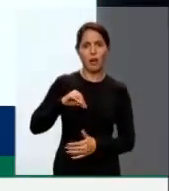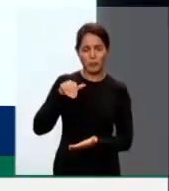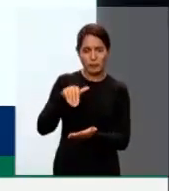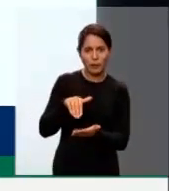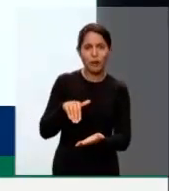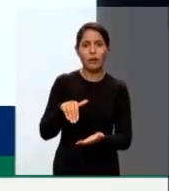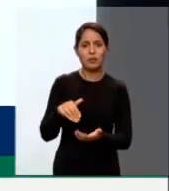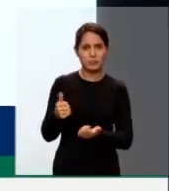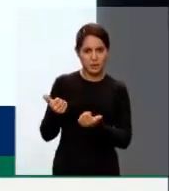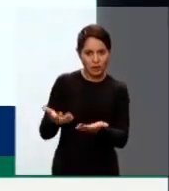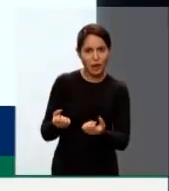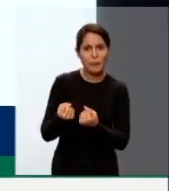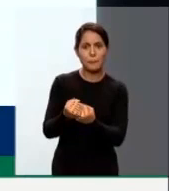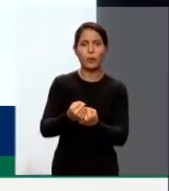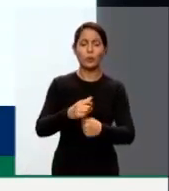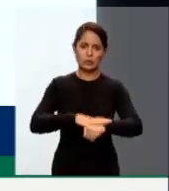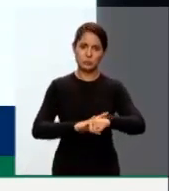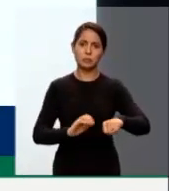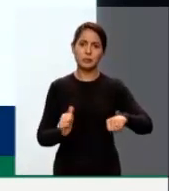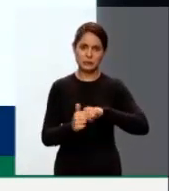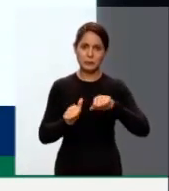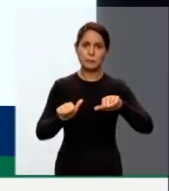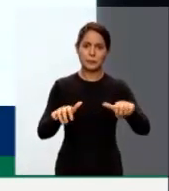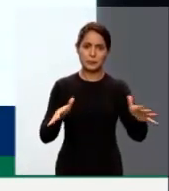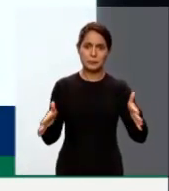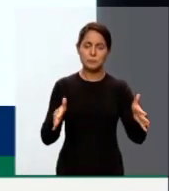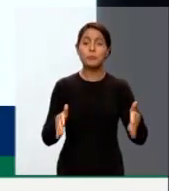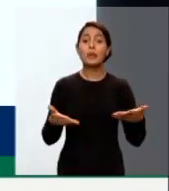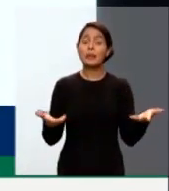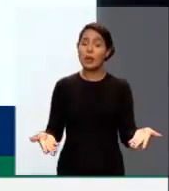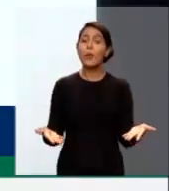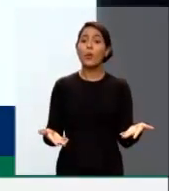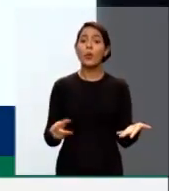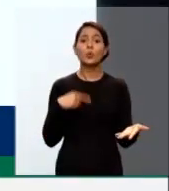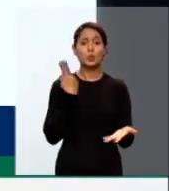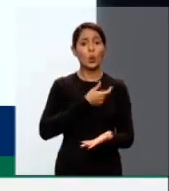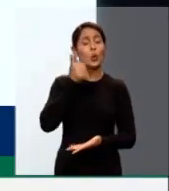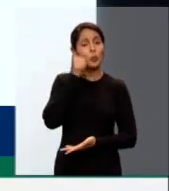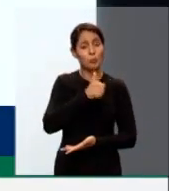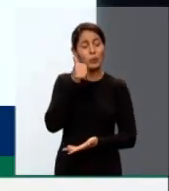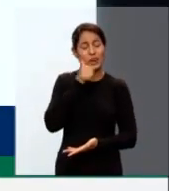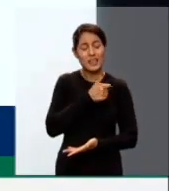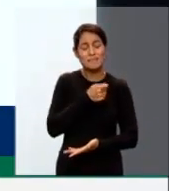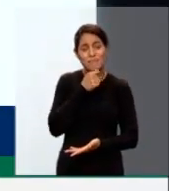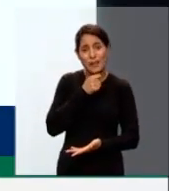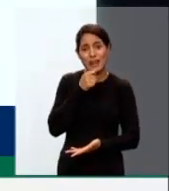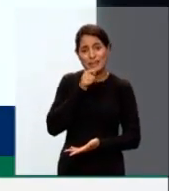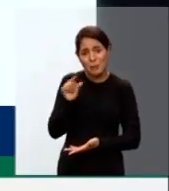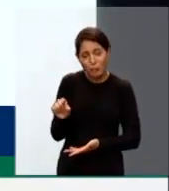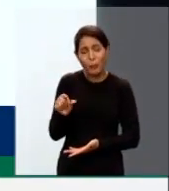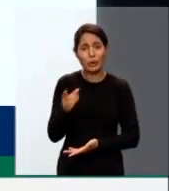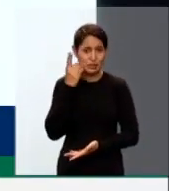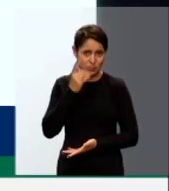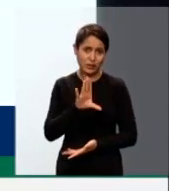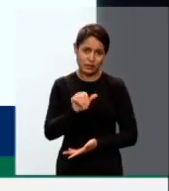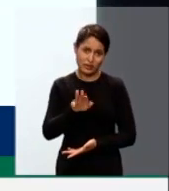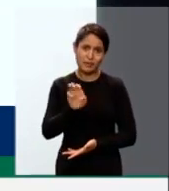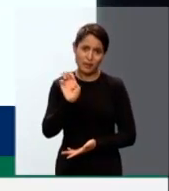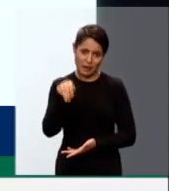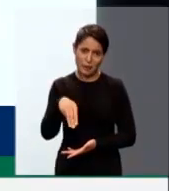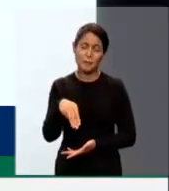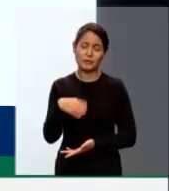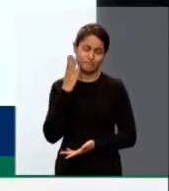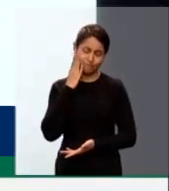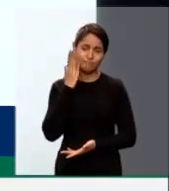Zanotto está presente, nós mulheres somos ainda a minoria nos parlamentos do Brasil afora